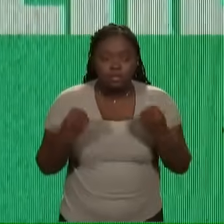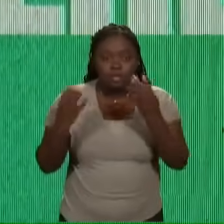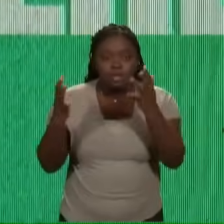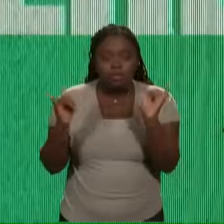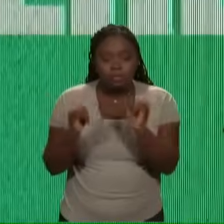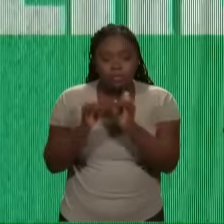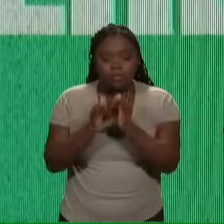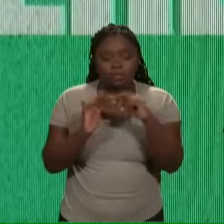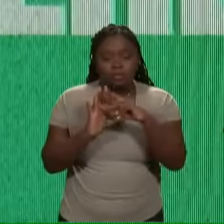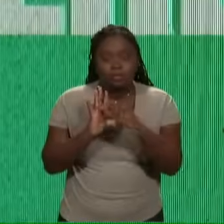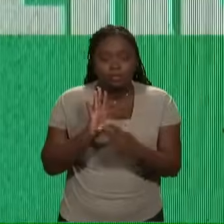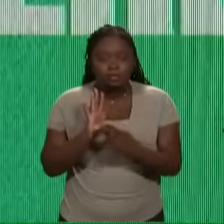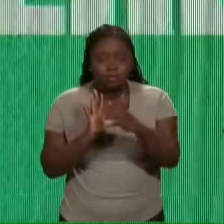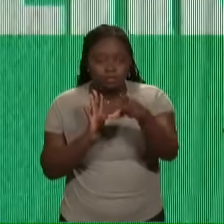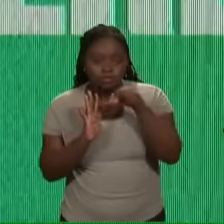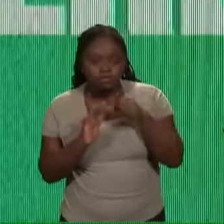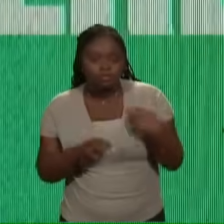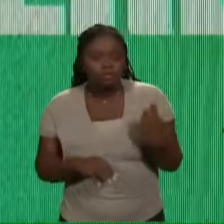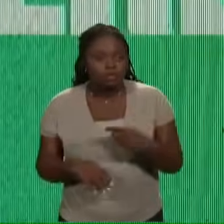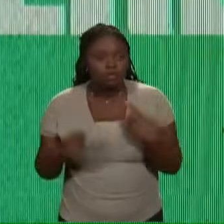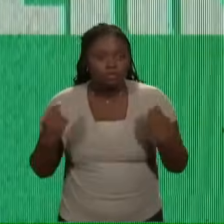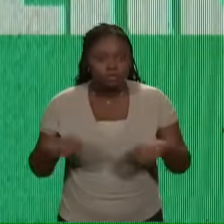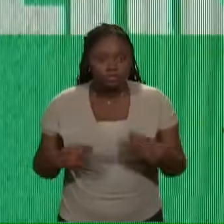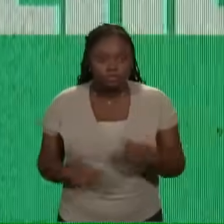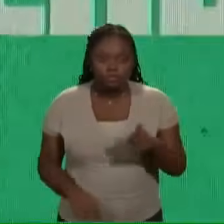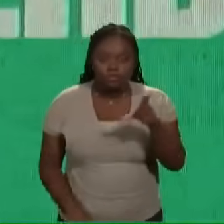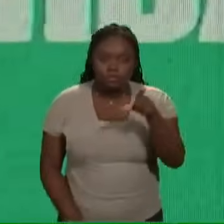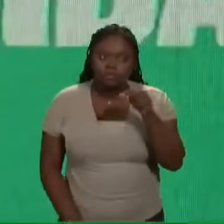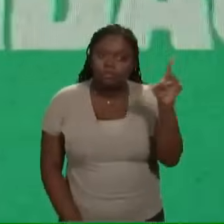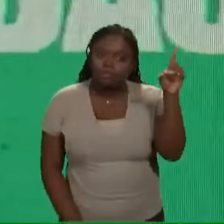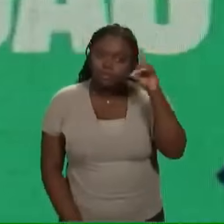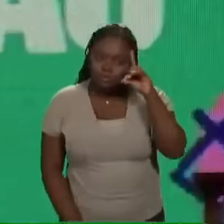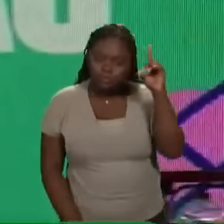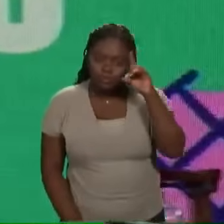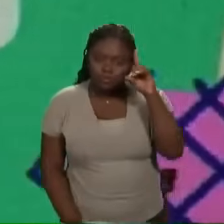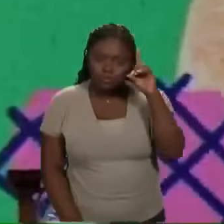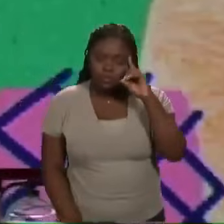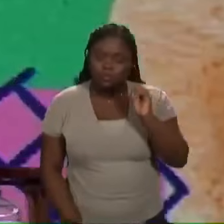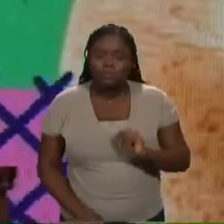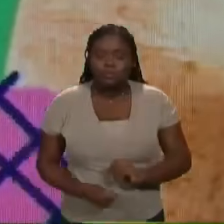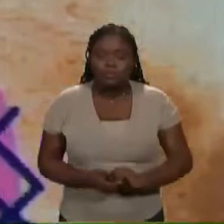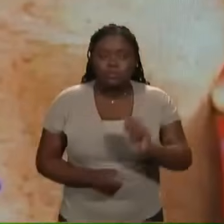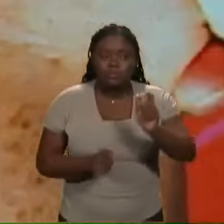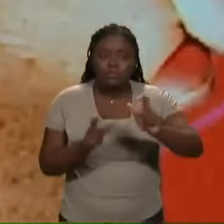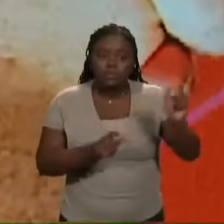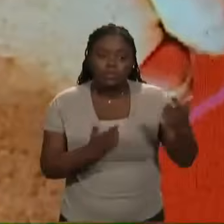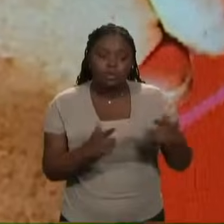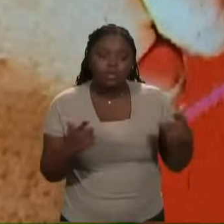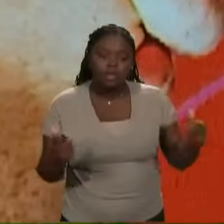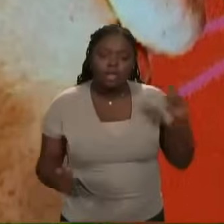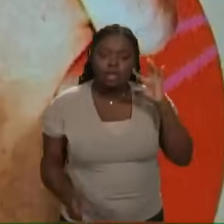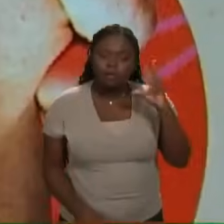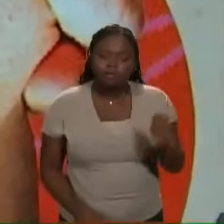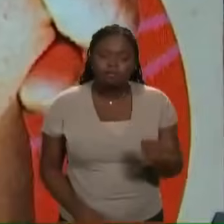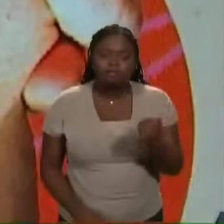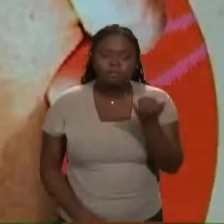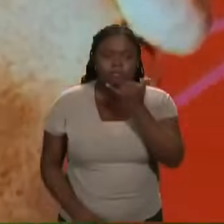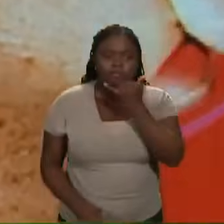é uma decisão. E nós temos que tomar essa decisão todos os dias. O que muita gente não entende é que eles acham que perdão é uma